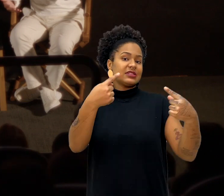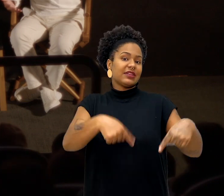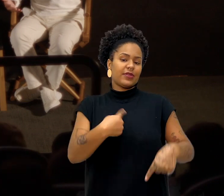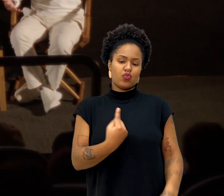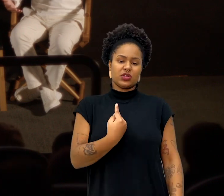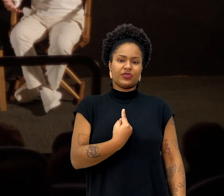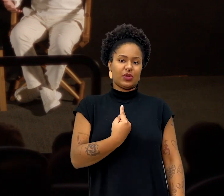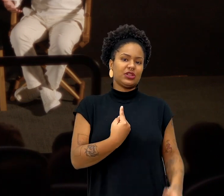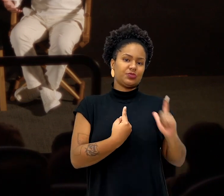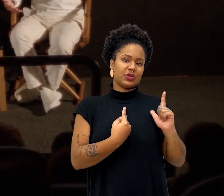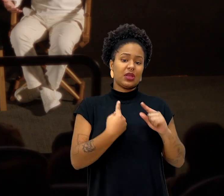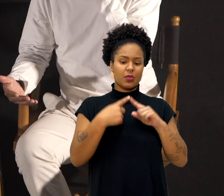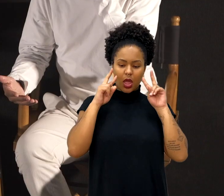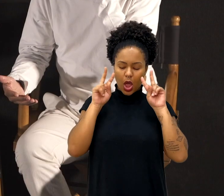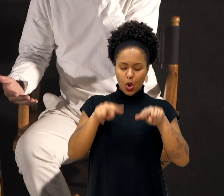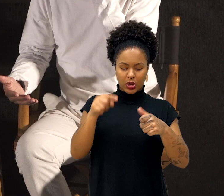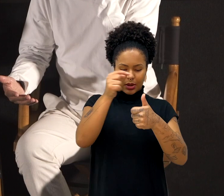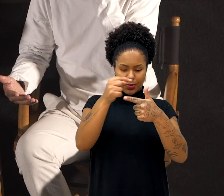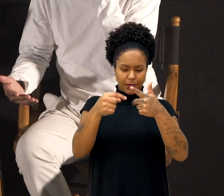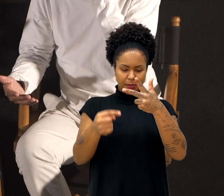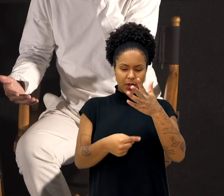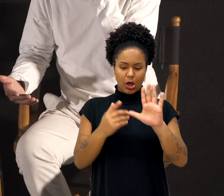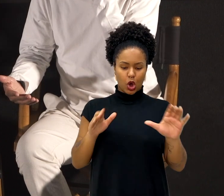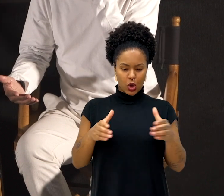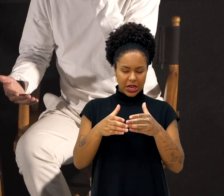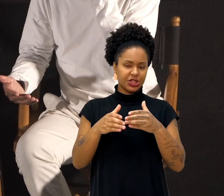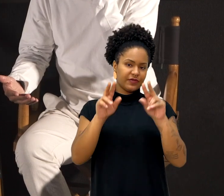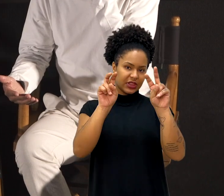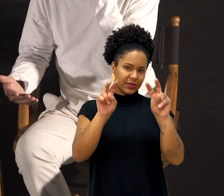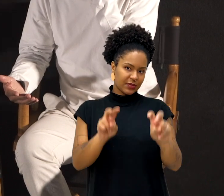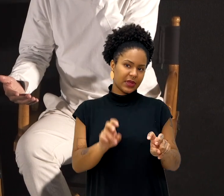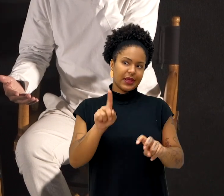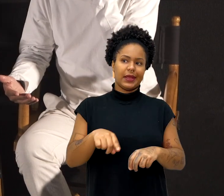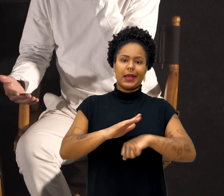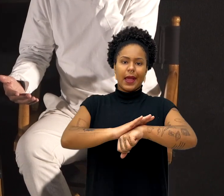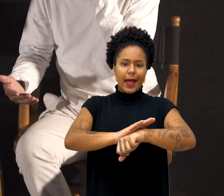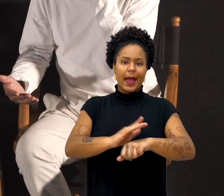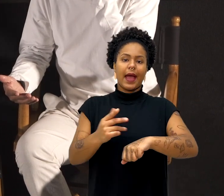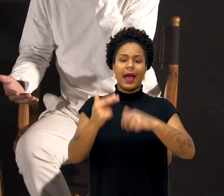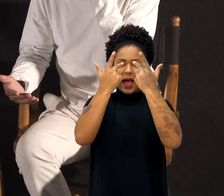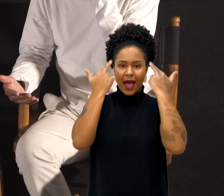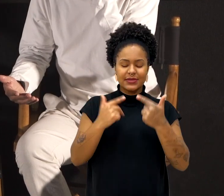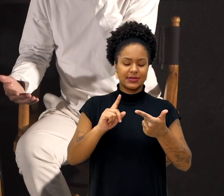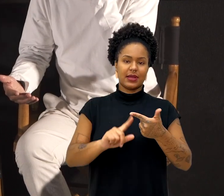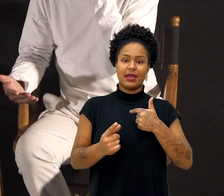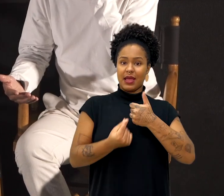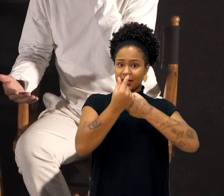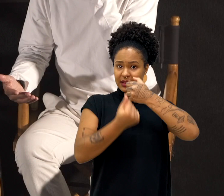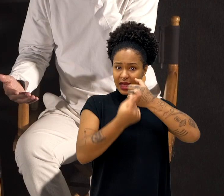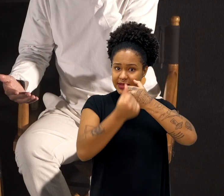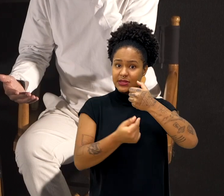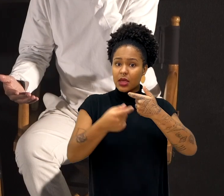do individualismo, porque para olhar para essas pautas que são coletivas, como raça, classe, é